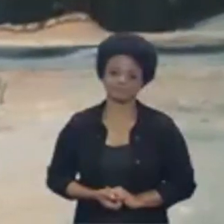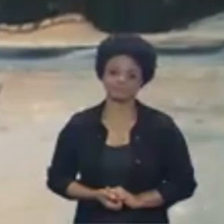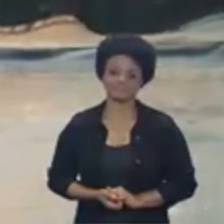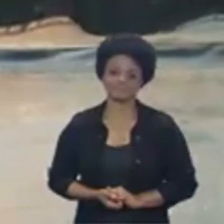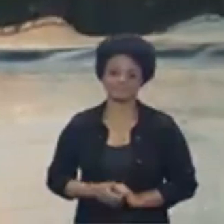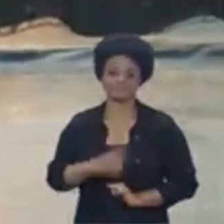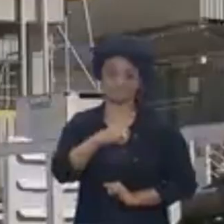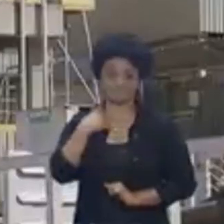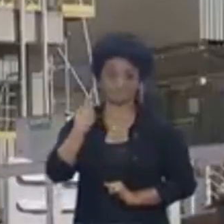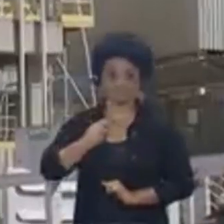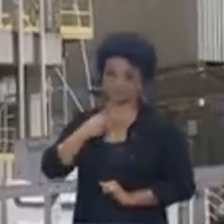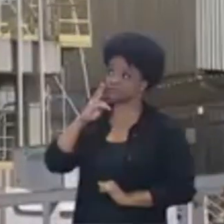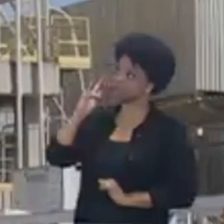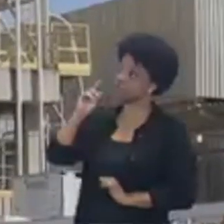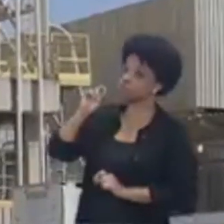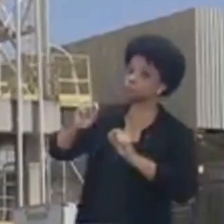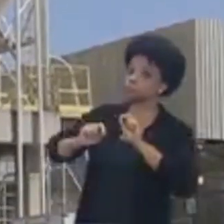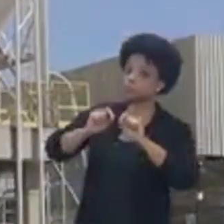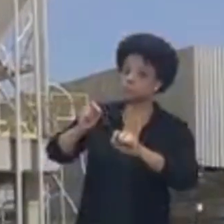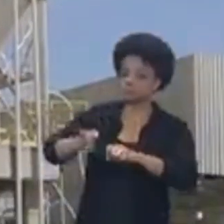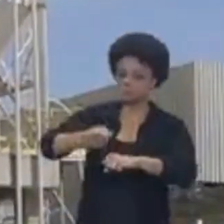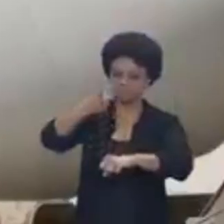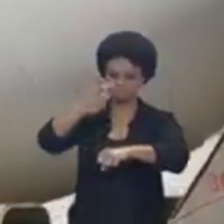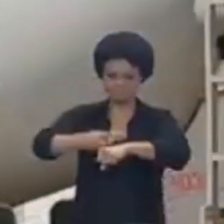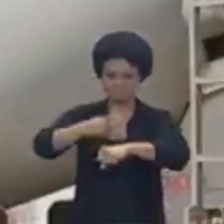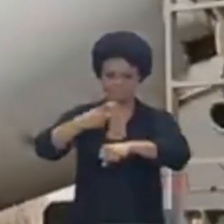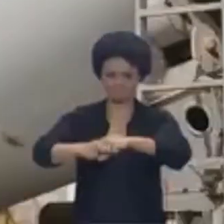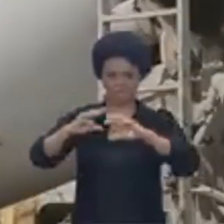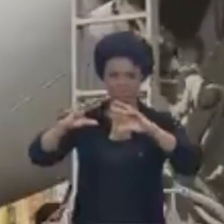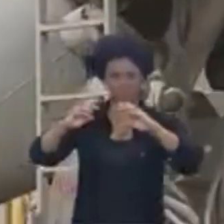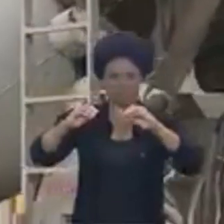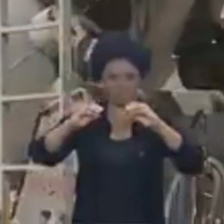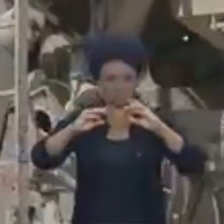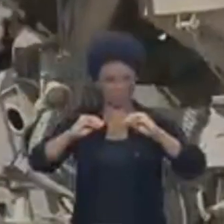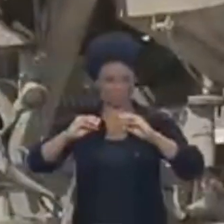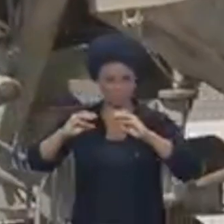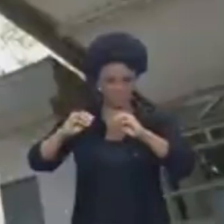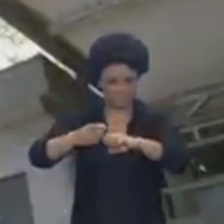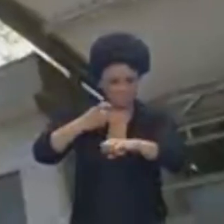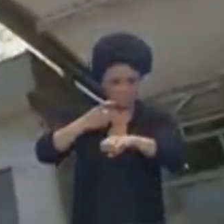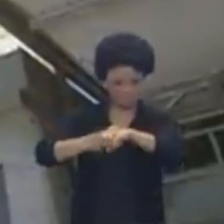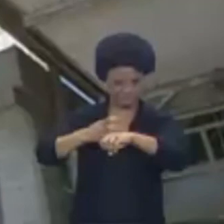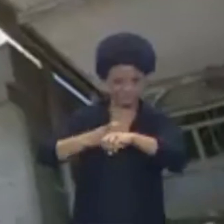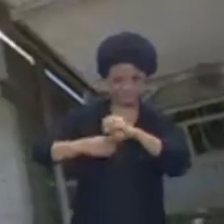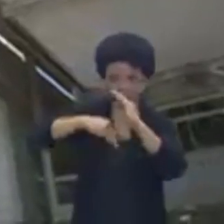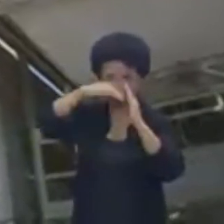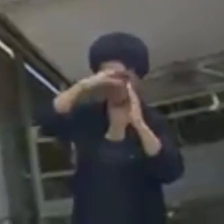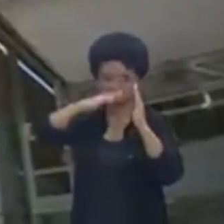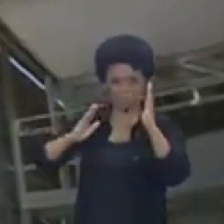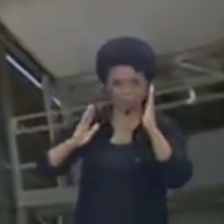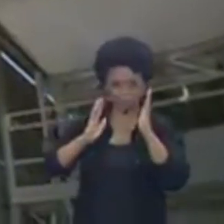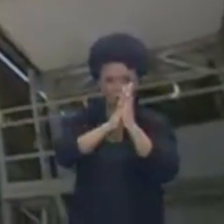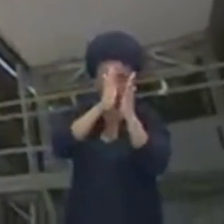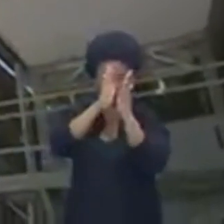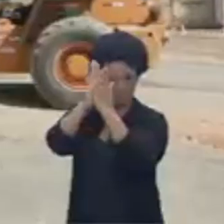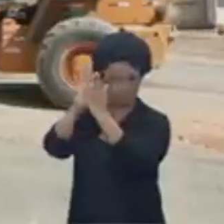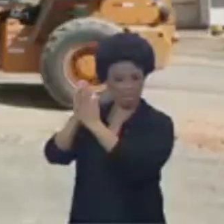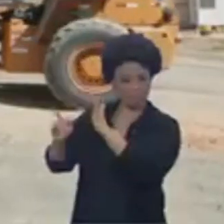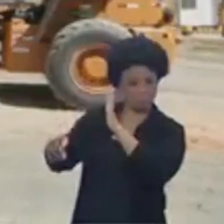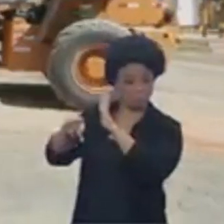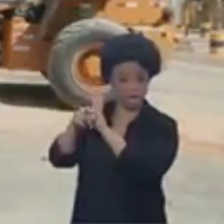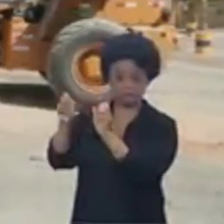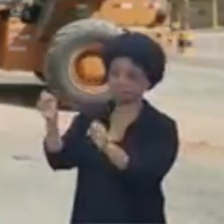Estamos em uma usina de concreto e juntos vamos aprender a fazer esse produto muito utilizado em construções. A